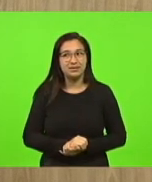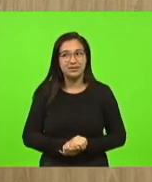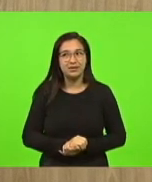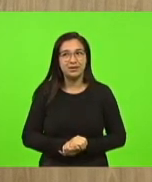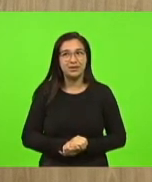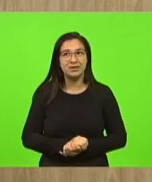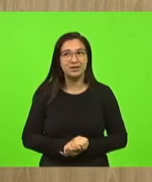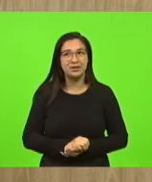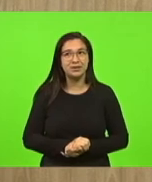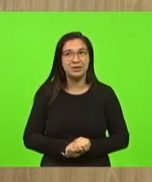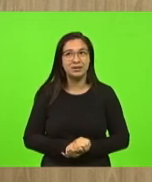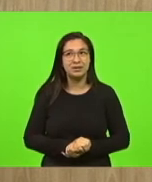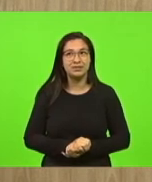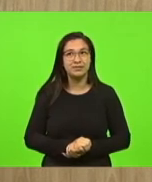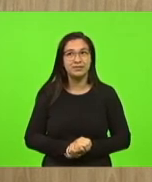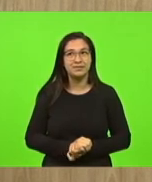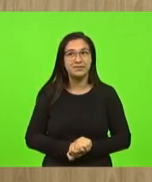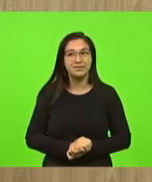Boa, boa.